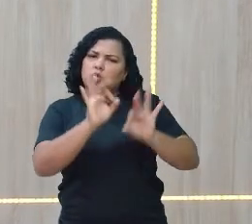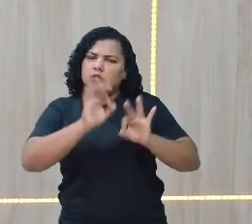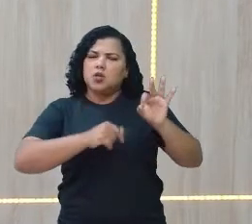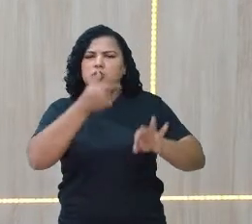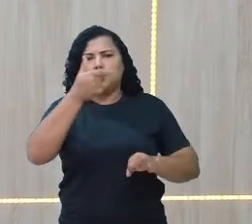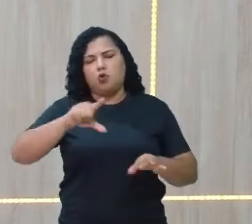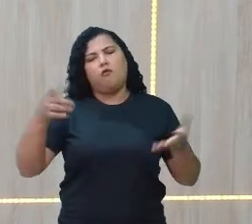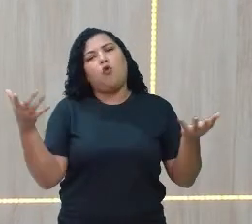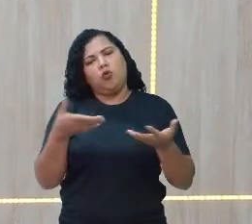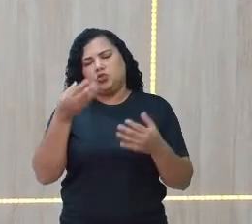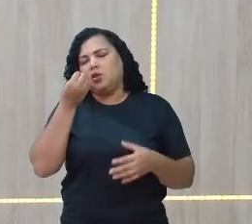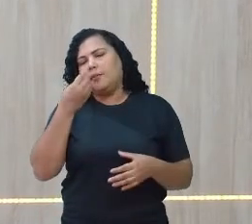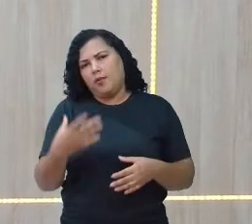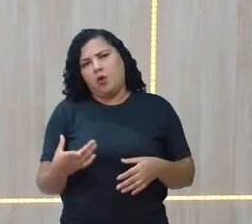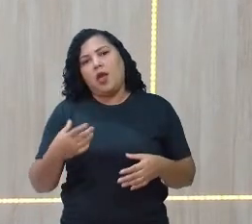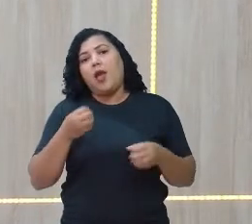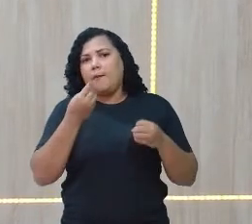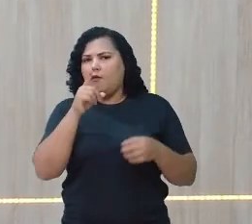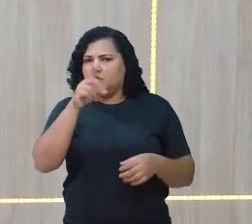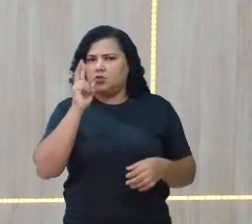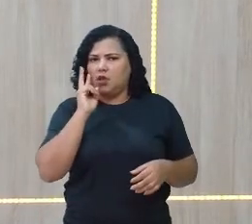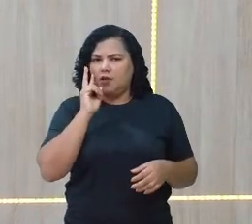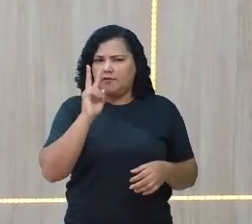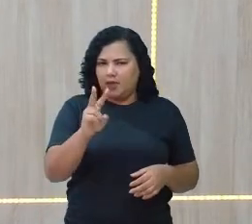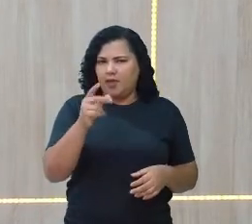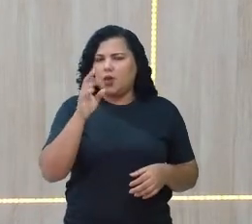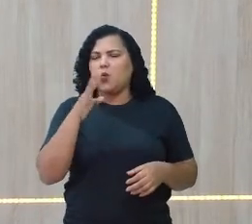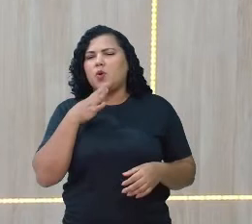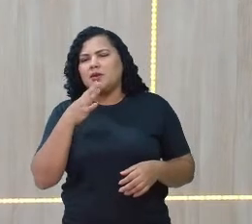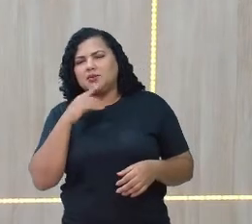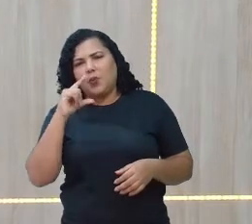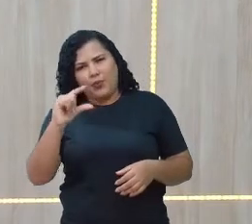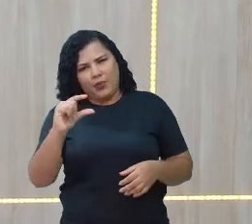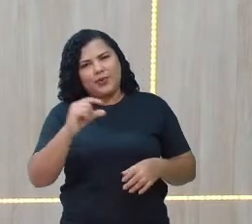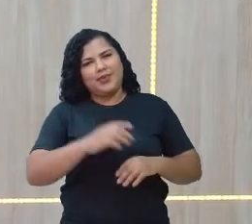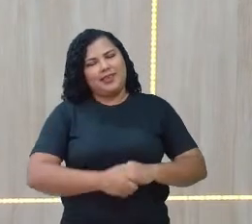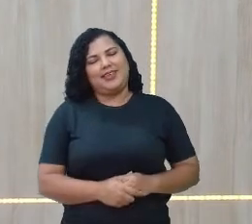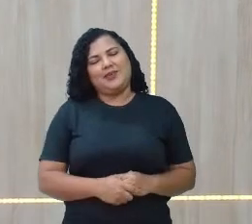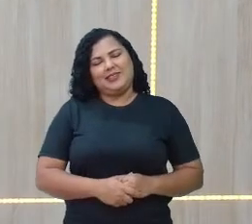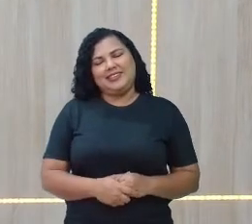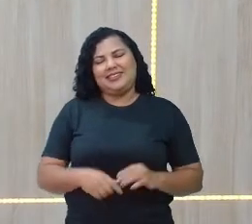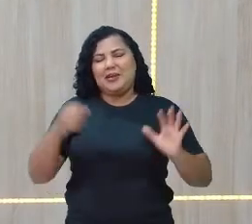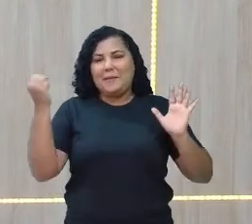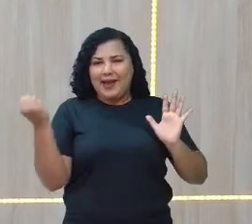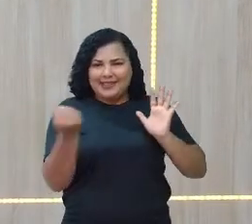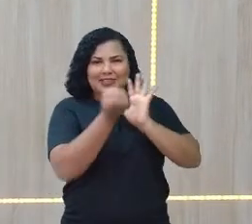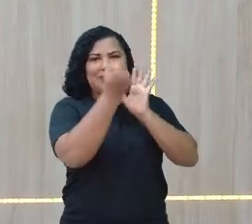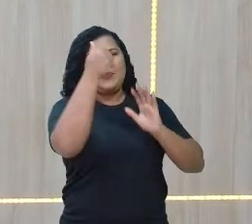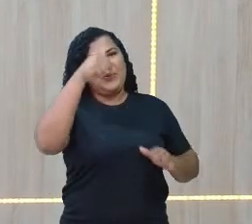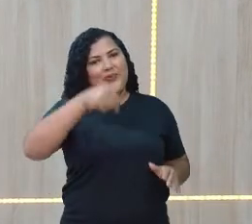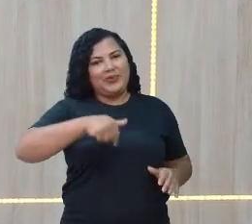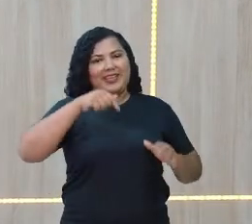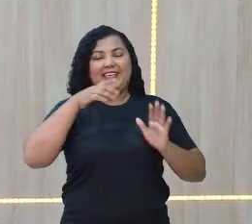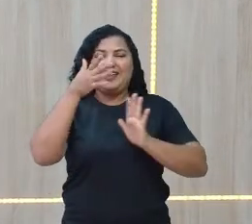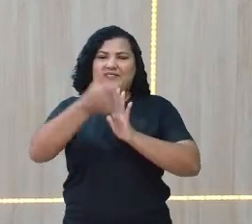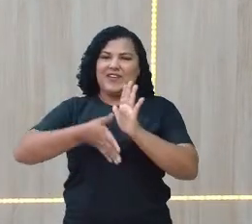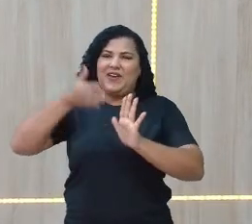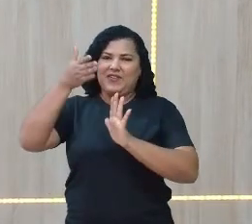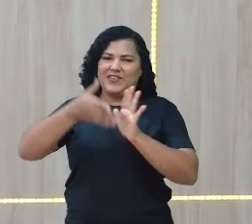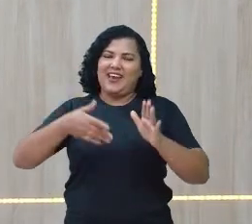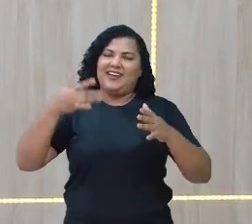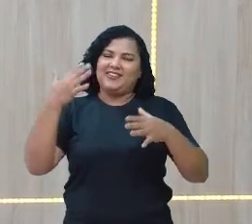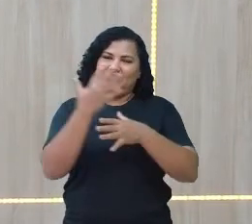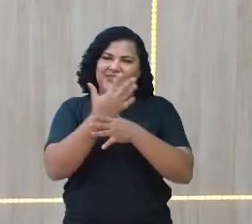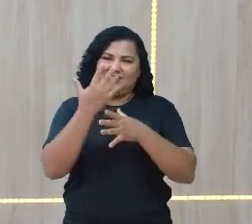está bem preservada. Vale a pena dar uma passada para lá e conhecer por lá e conhecer um pouco desse patrimônio, né, ferroviário da cidade